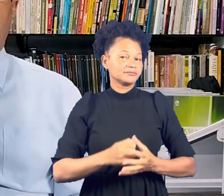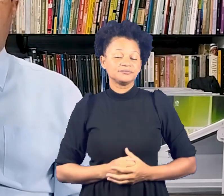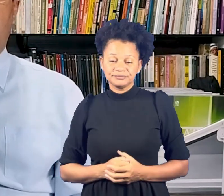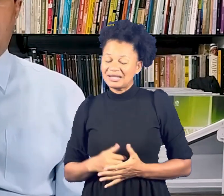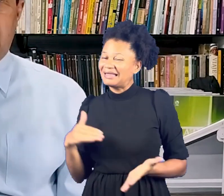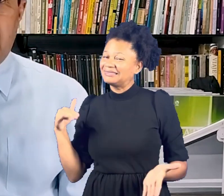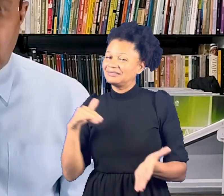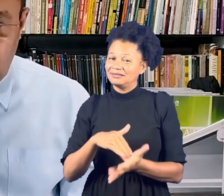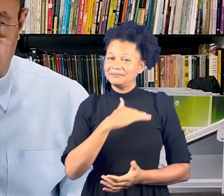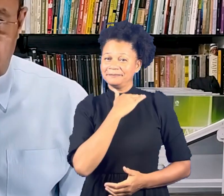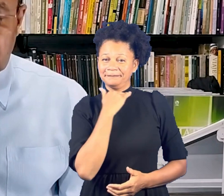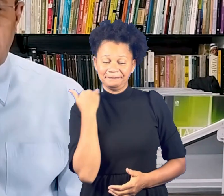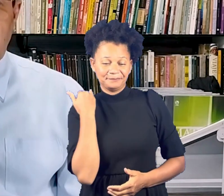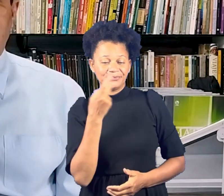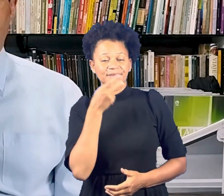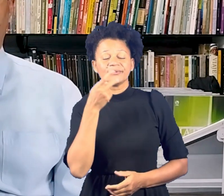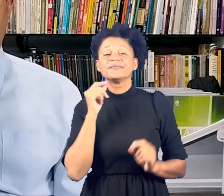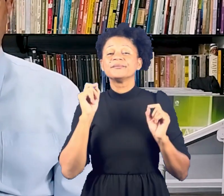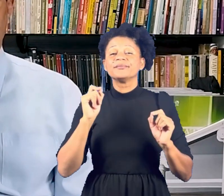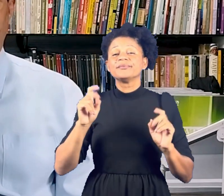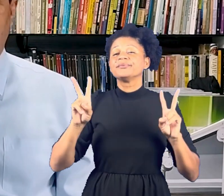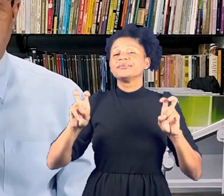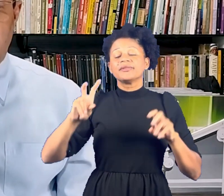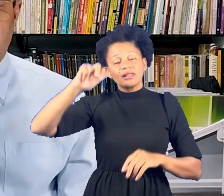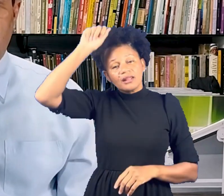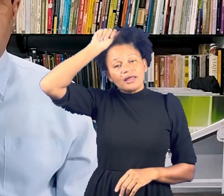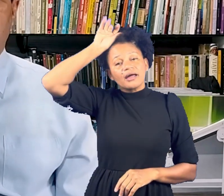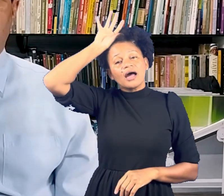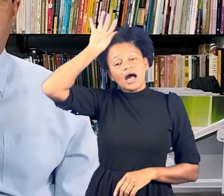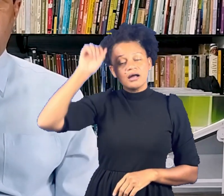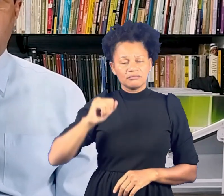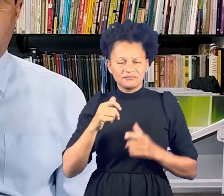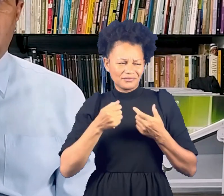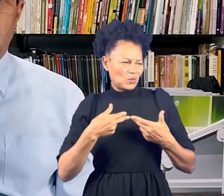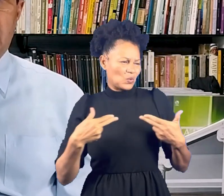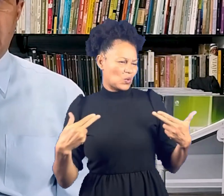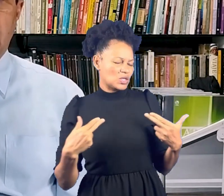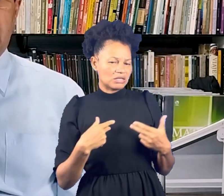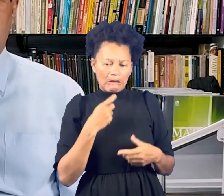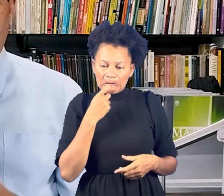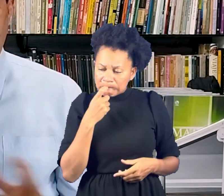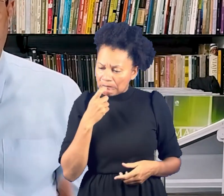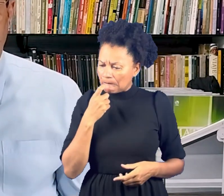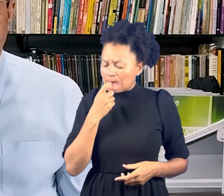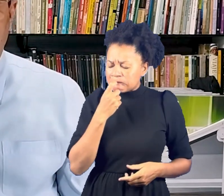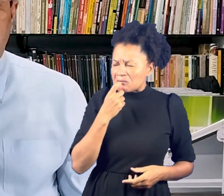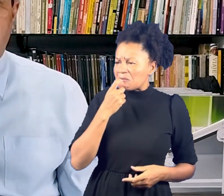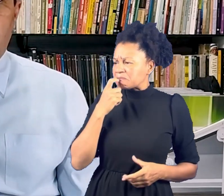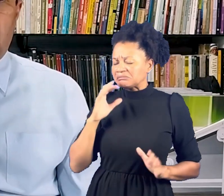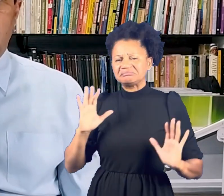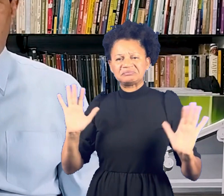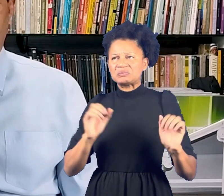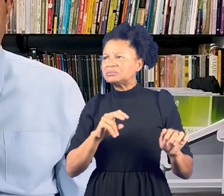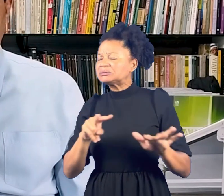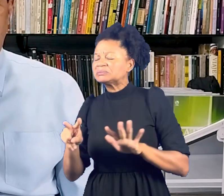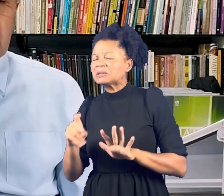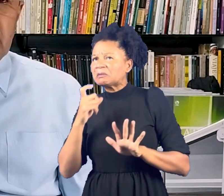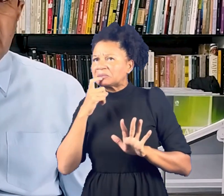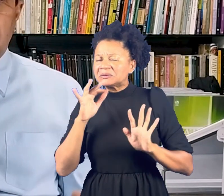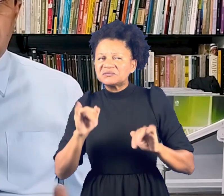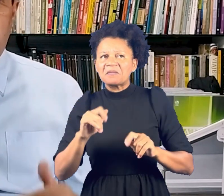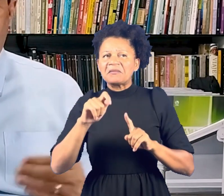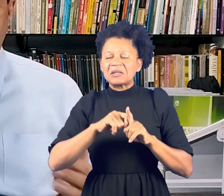fiel até a morte. Isso fala de avivamento, porque avivamento não é coisa temporária, não é coisa para